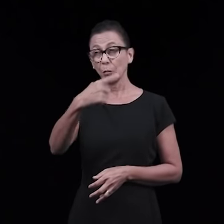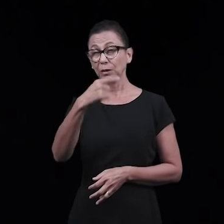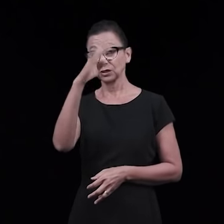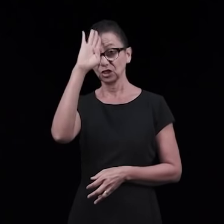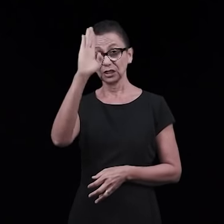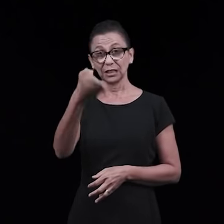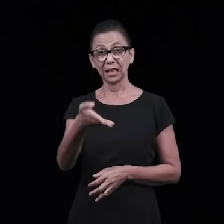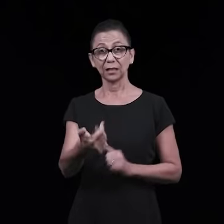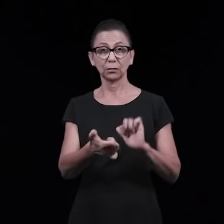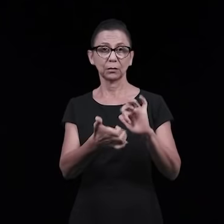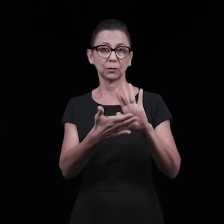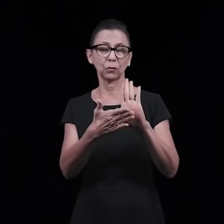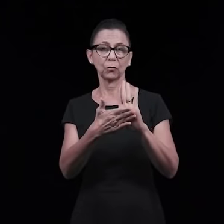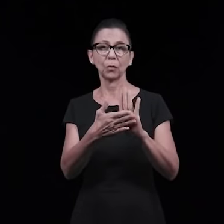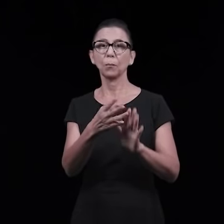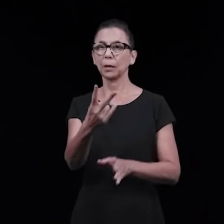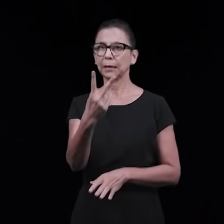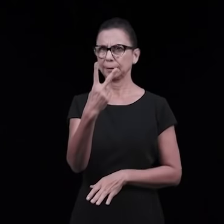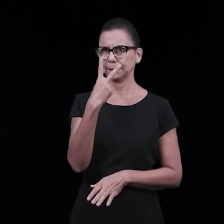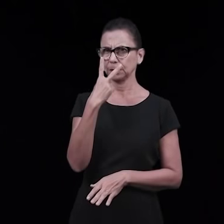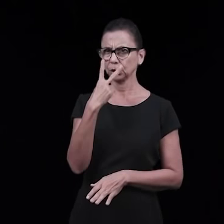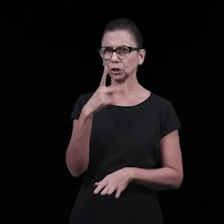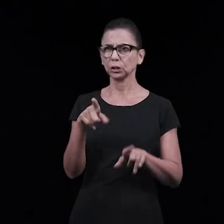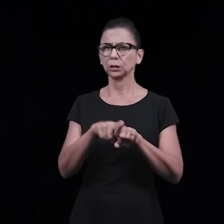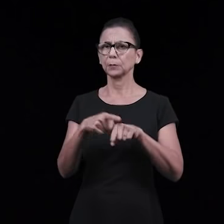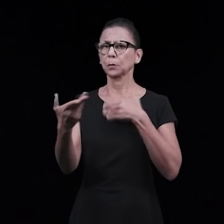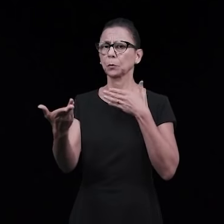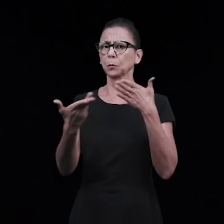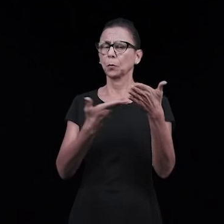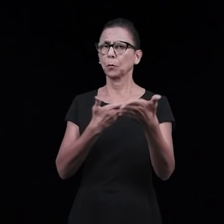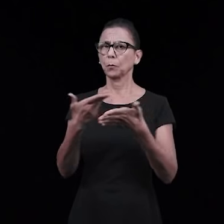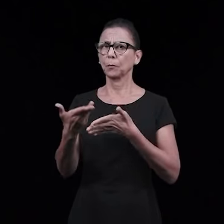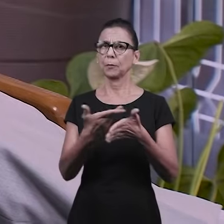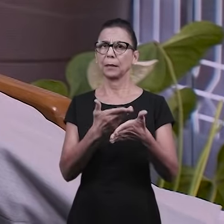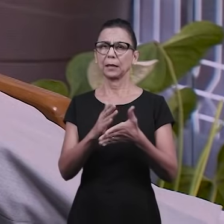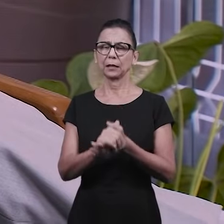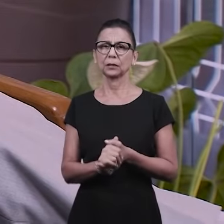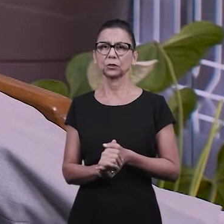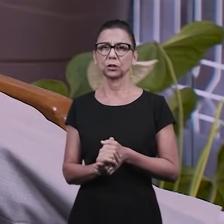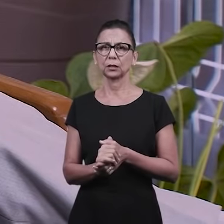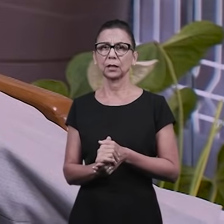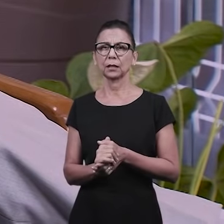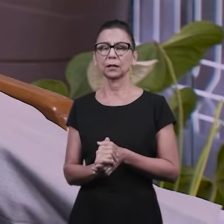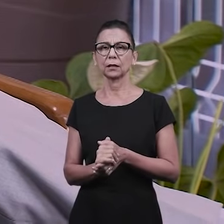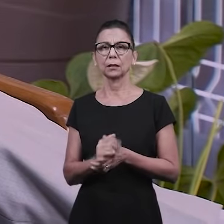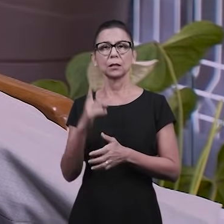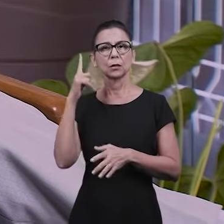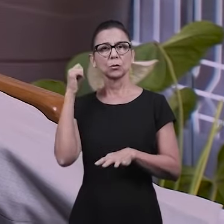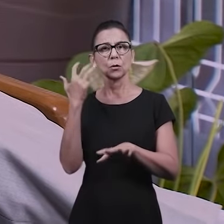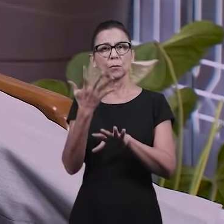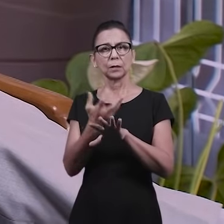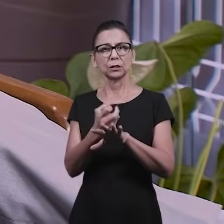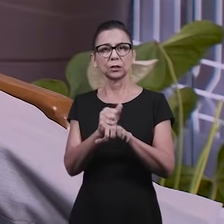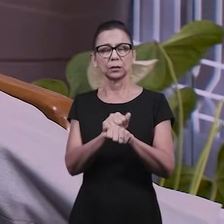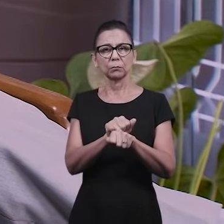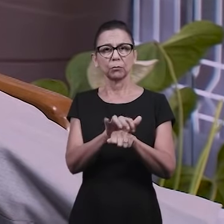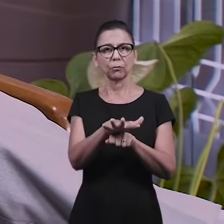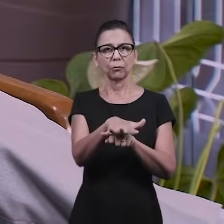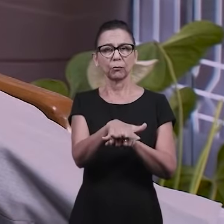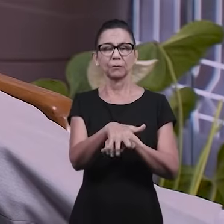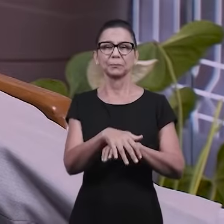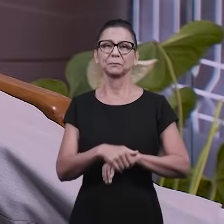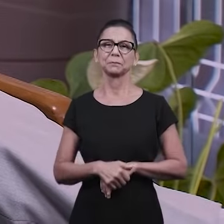também assistir e até compartilhar os podcasts de mensagens. E assim estamos chegando ao fim desta